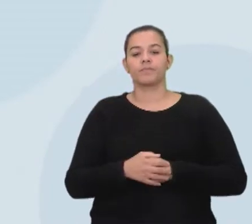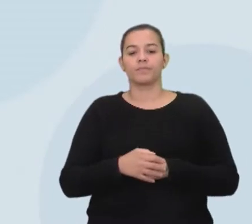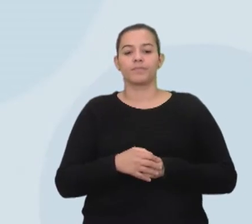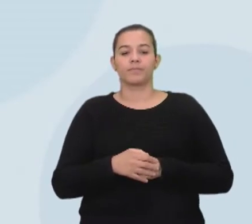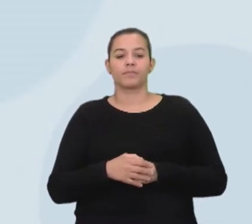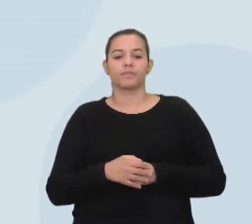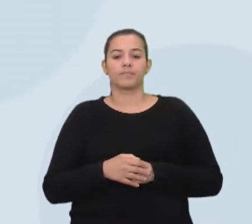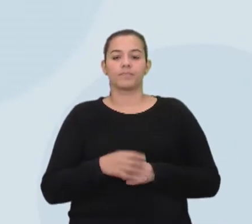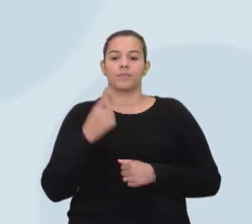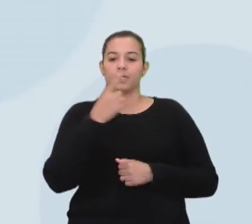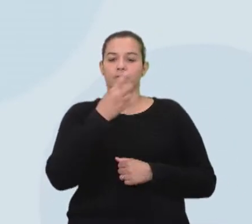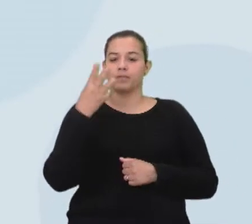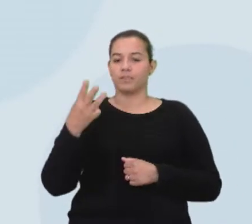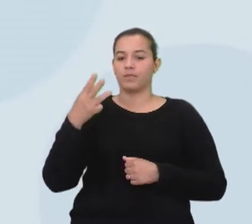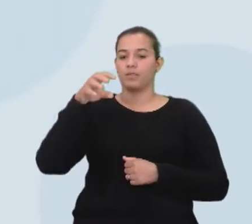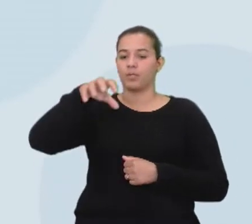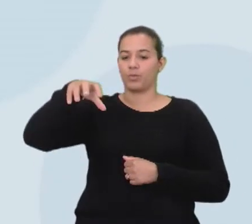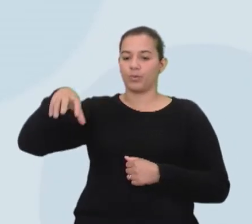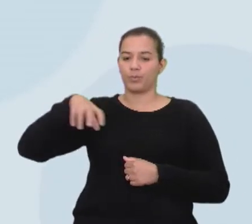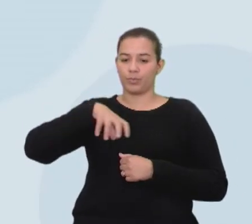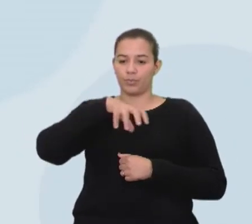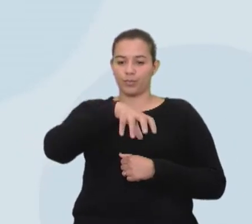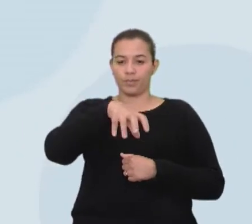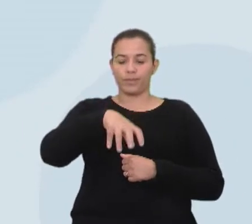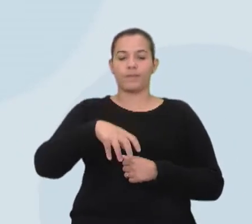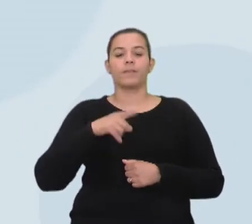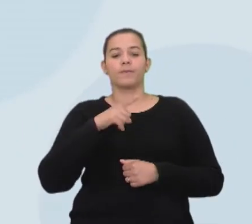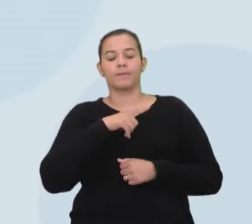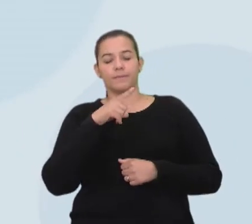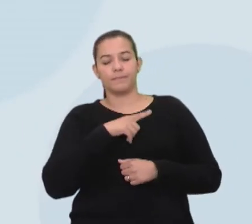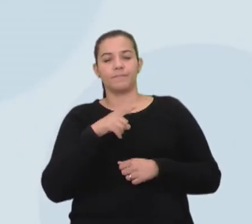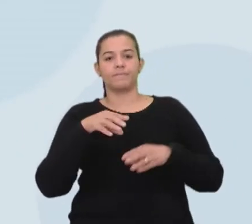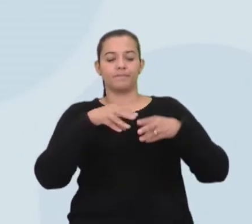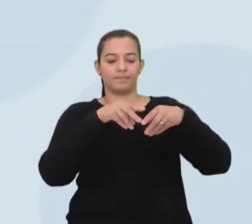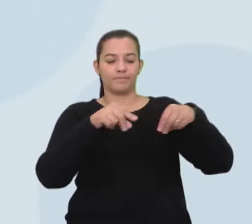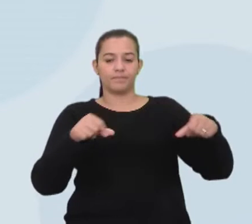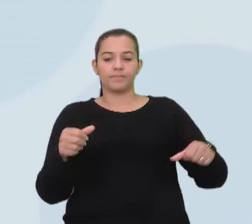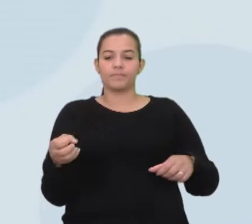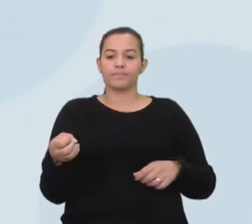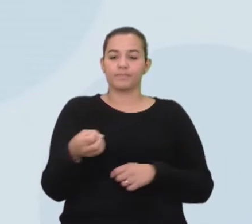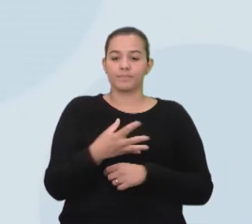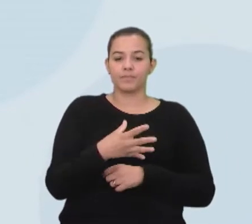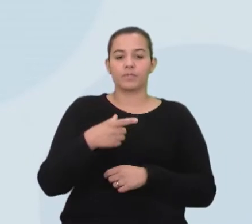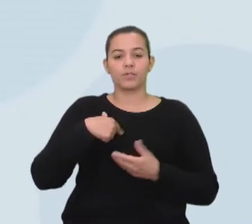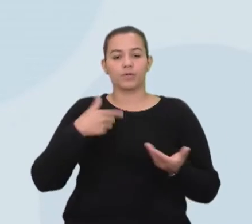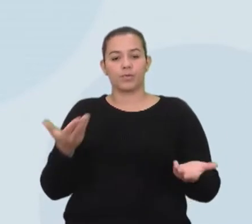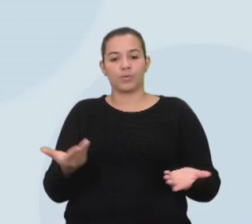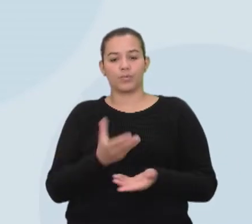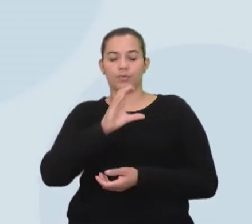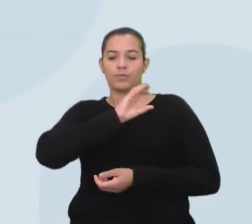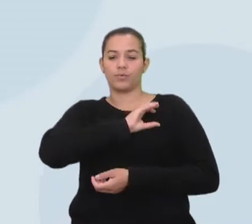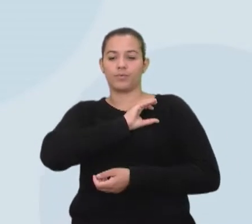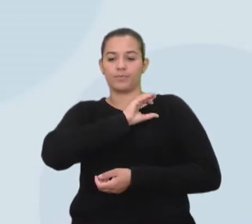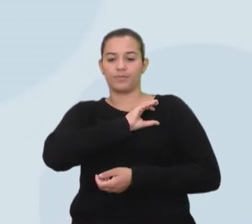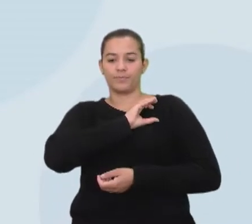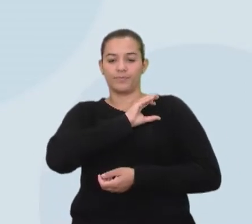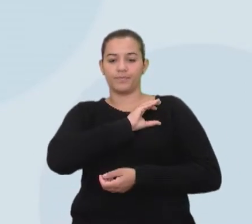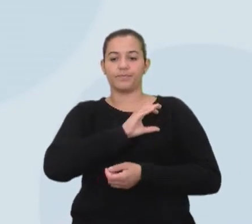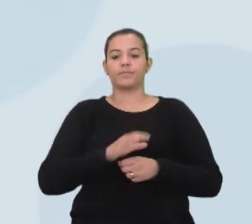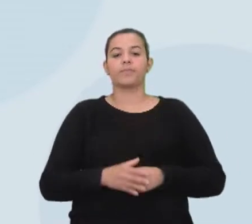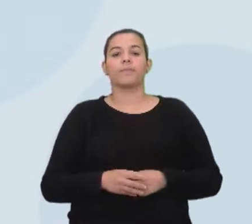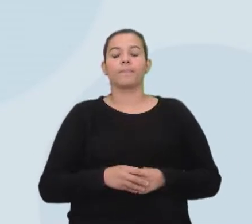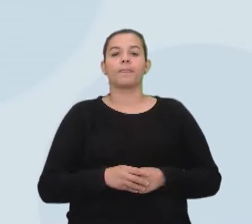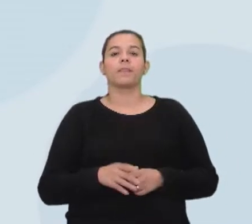13 colônias, né? Também a Terra Nova, onde está, né, no atual Canadá, né? No